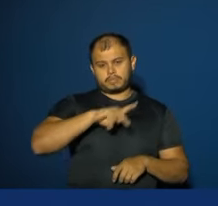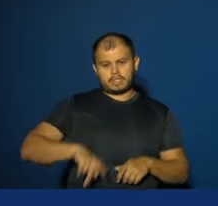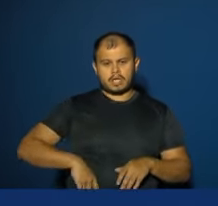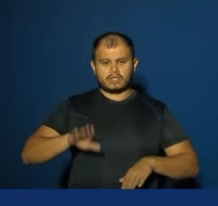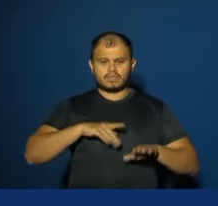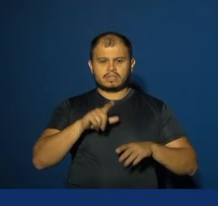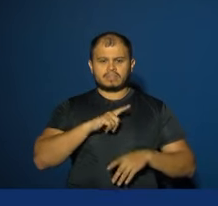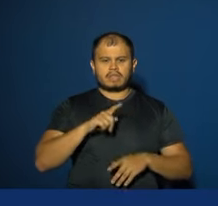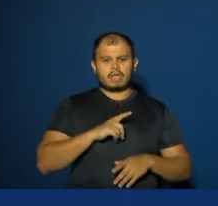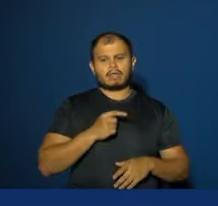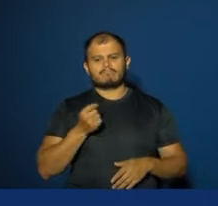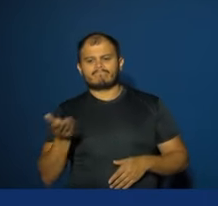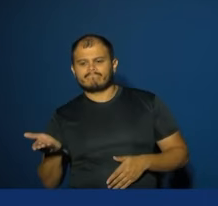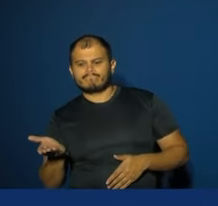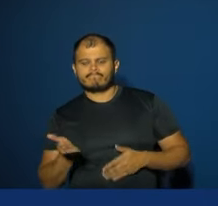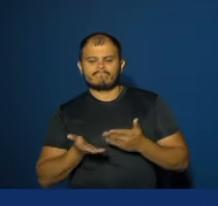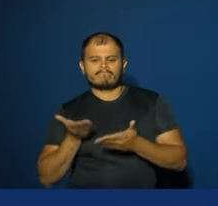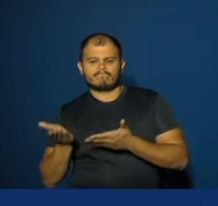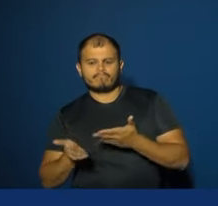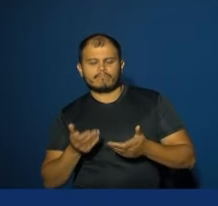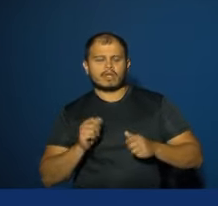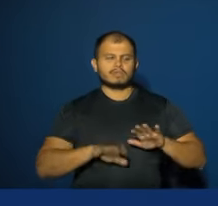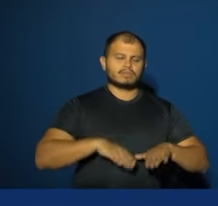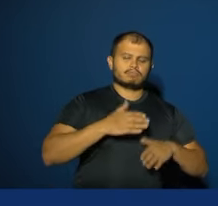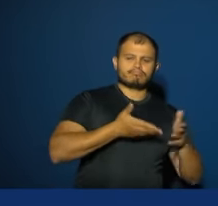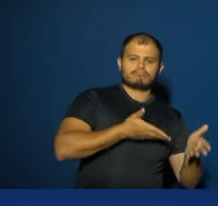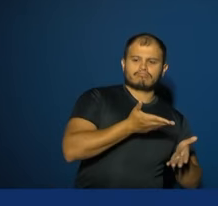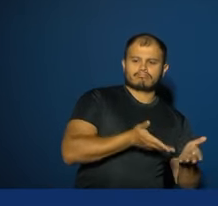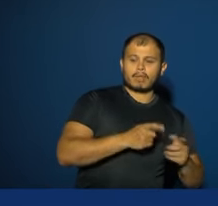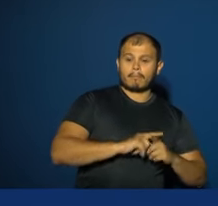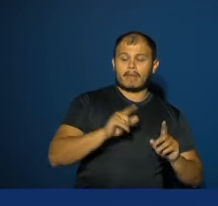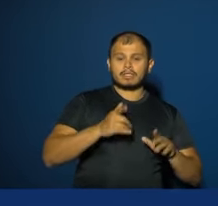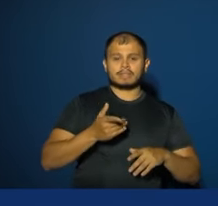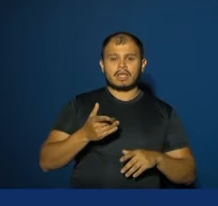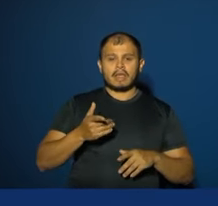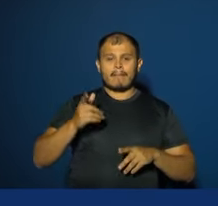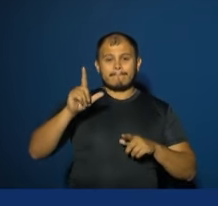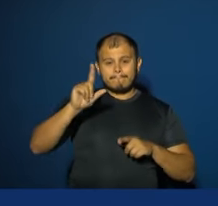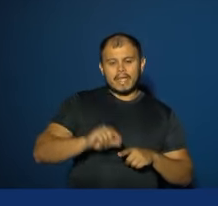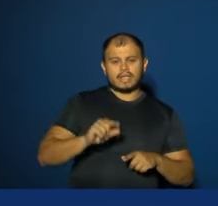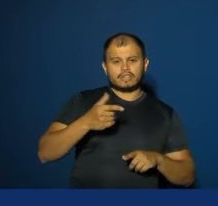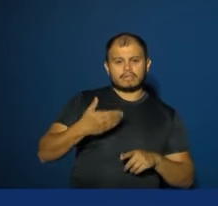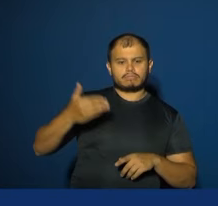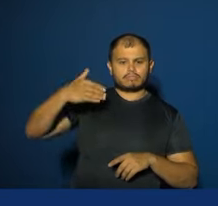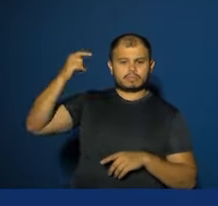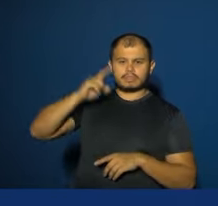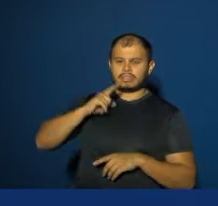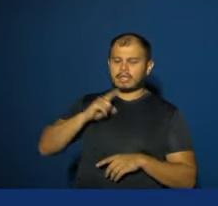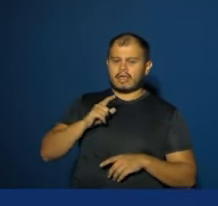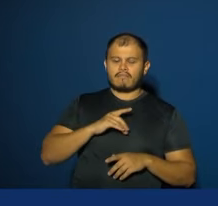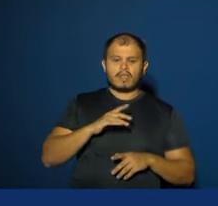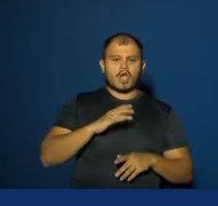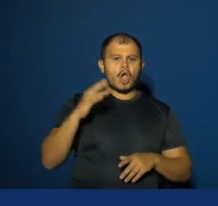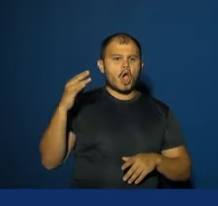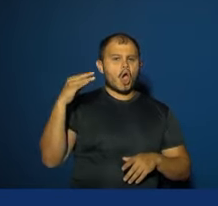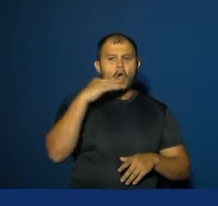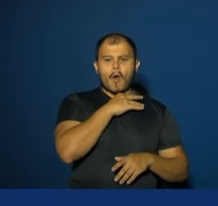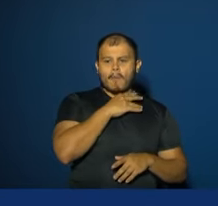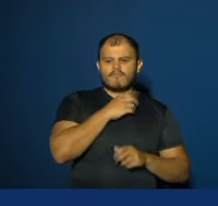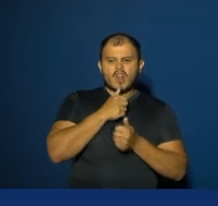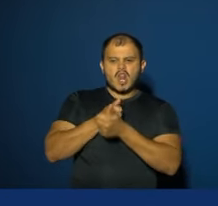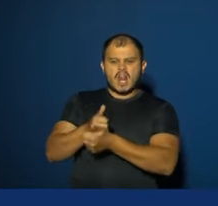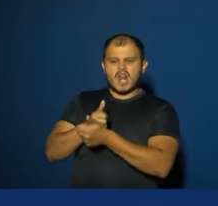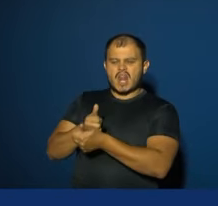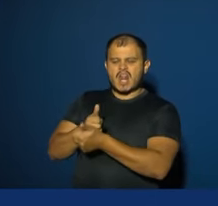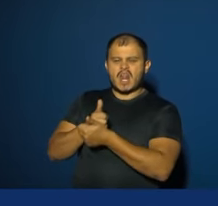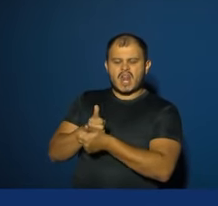tem um pêndulo para um lado ou para outro mas um pêndulo menor do que houve no governo anterior quando houve uma clara perseguição à China e